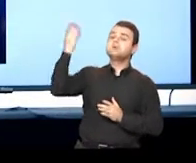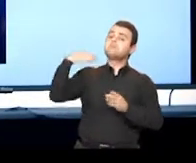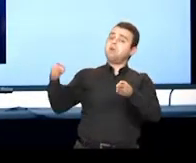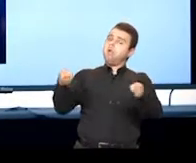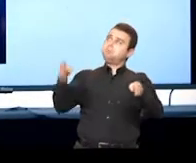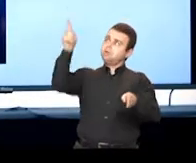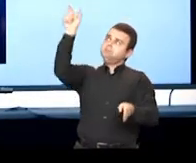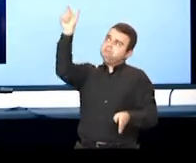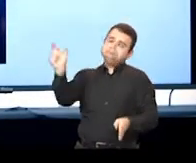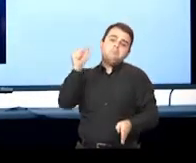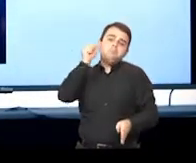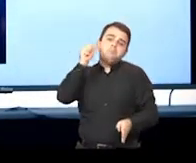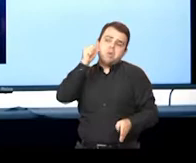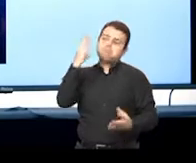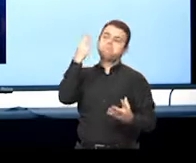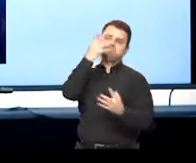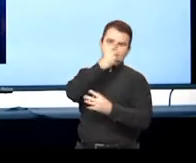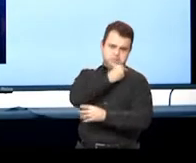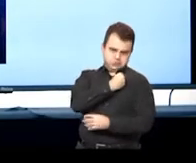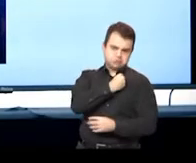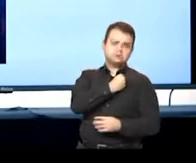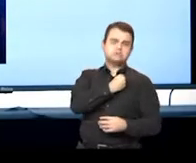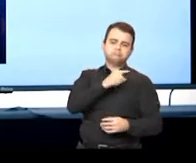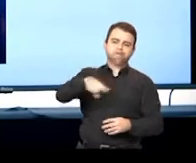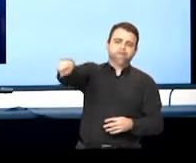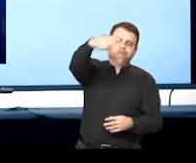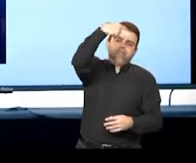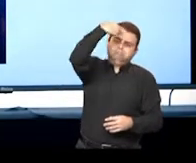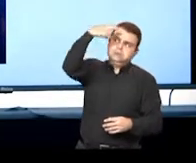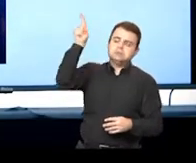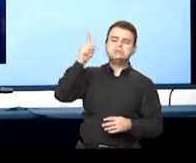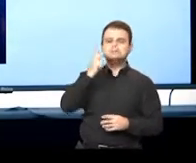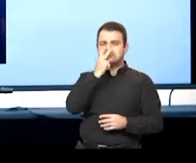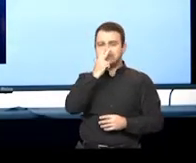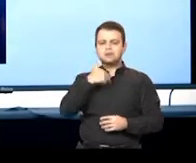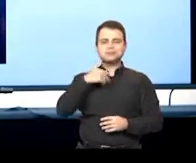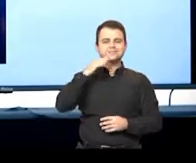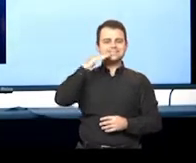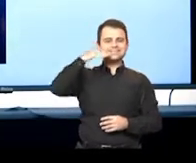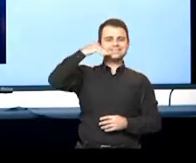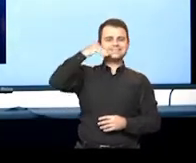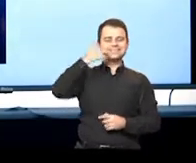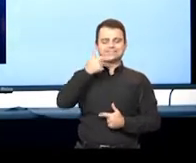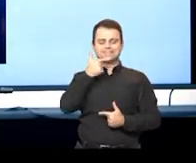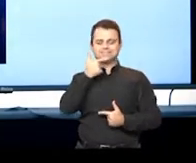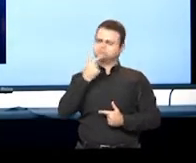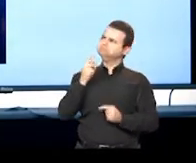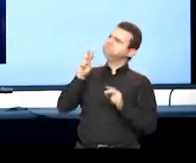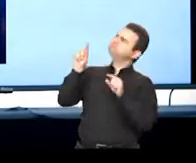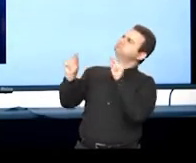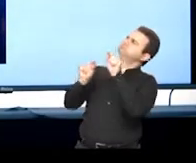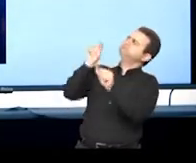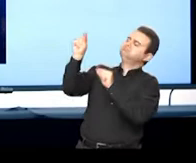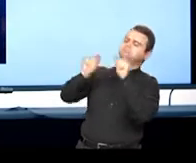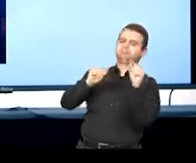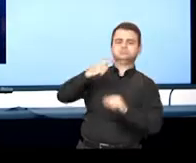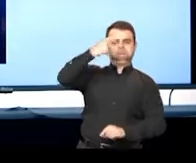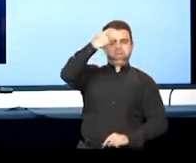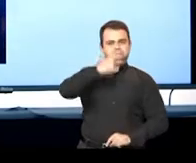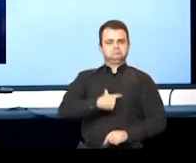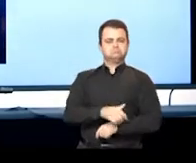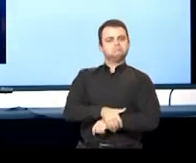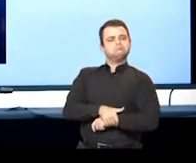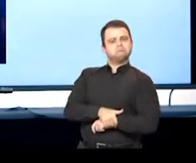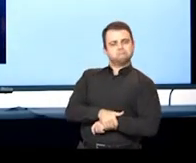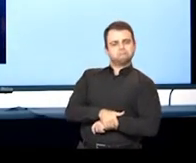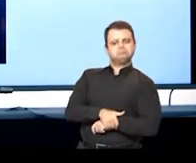de beleza da época, um pouco introspectiva, tímida, com um sorriso enigmático. Bom,